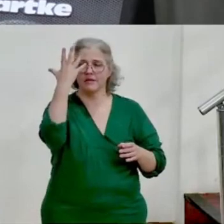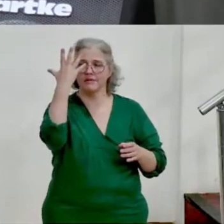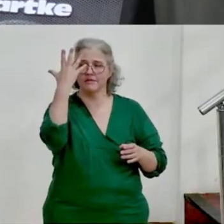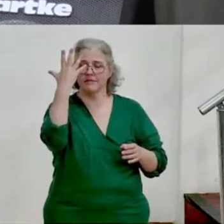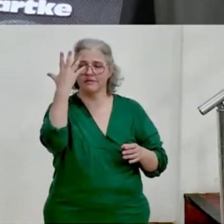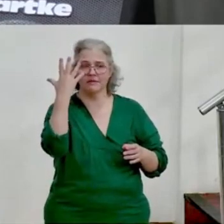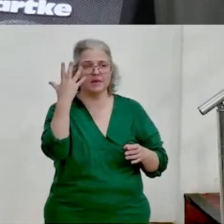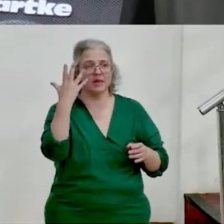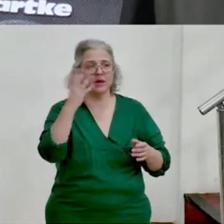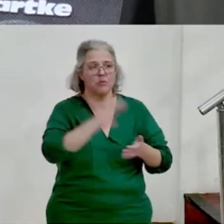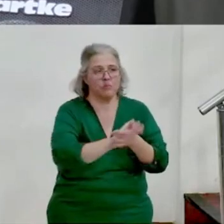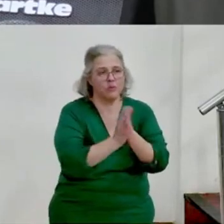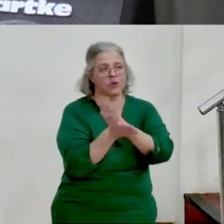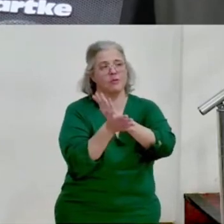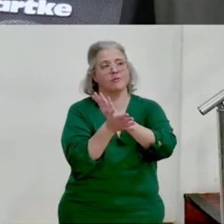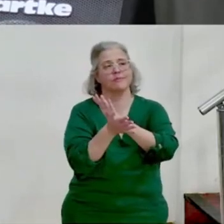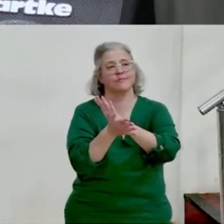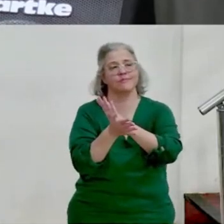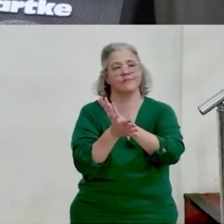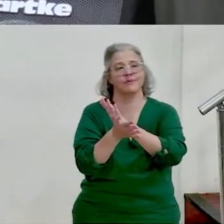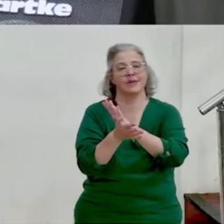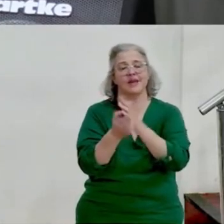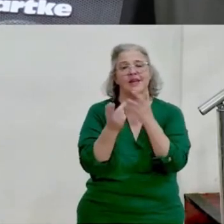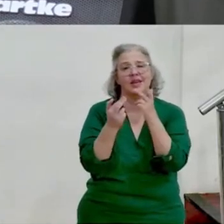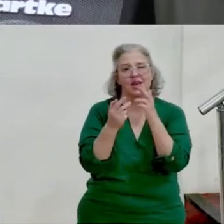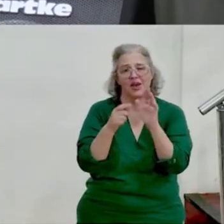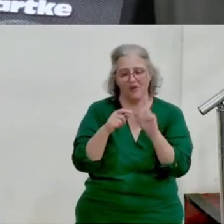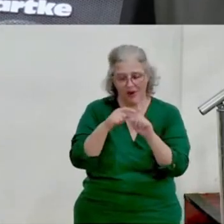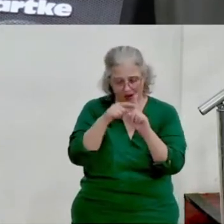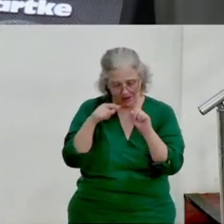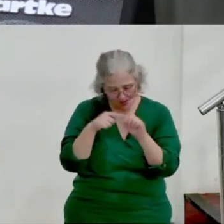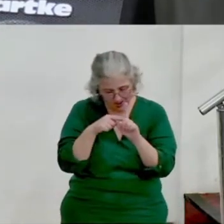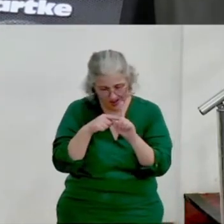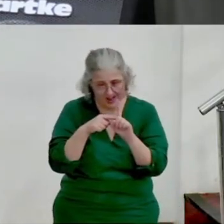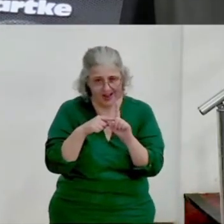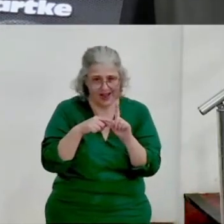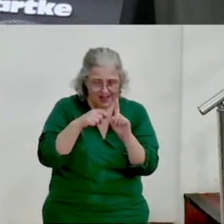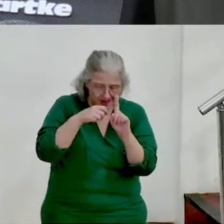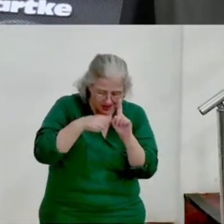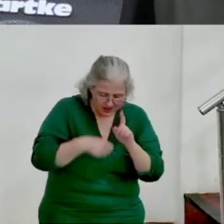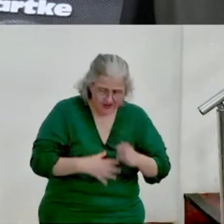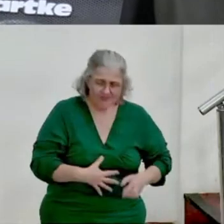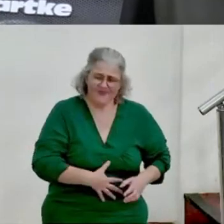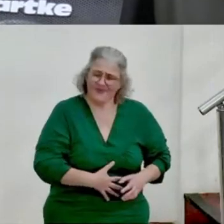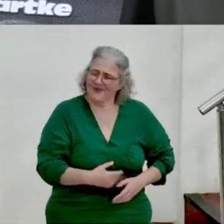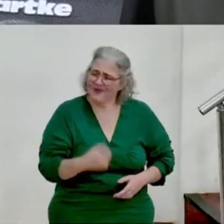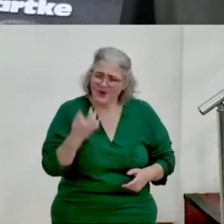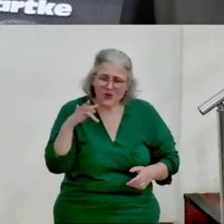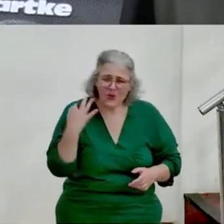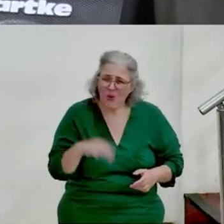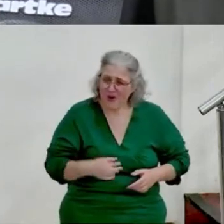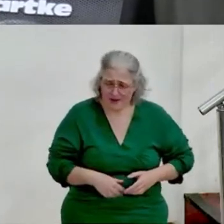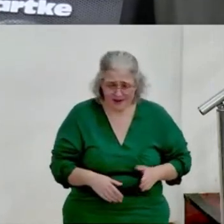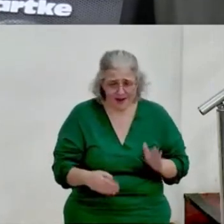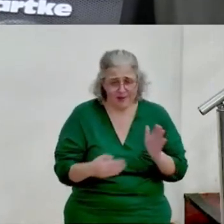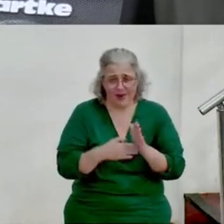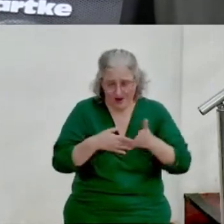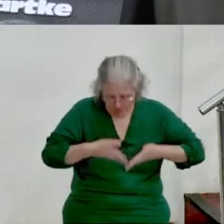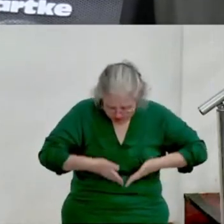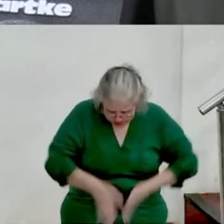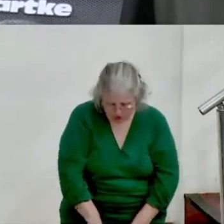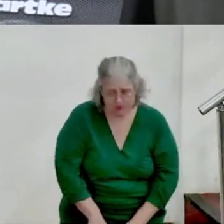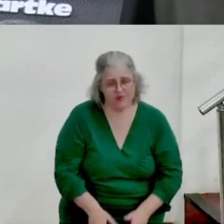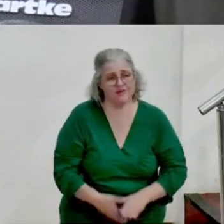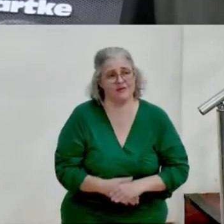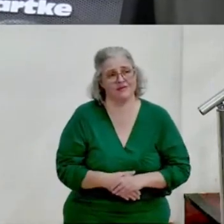destruição, como vêm as dores de parto à mulher que está para dar à luz, e de modo nenhum